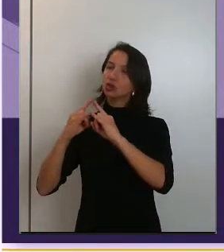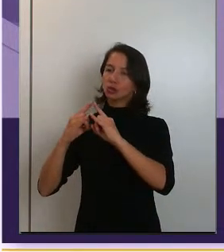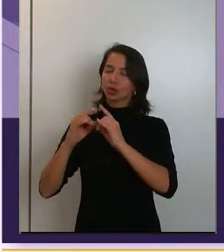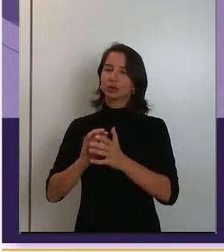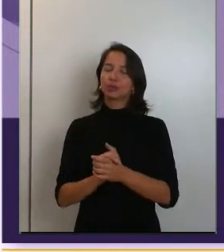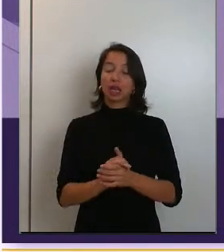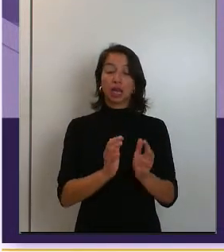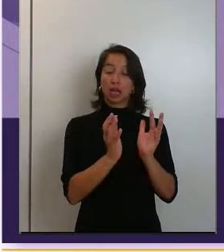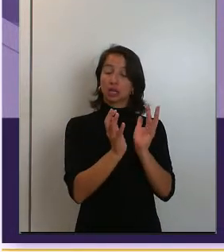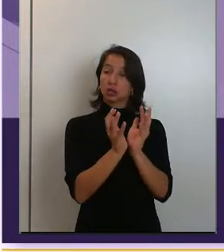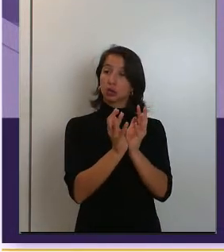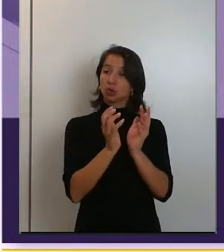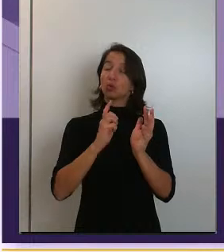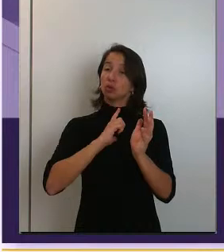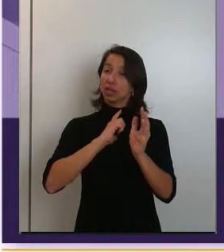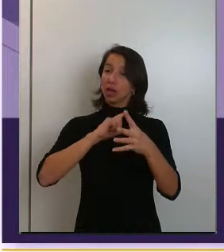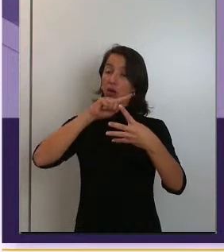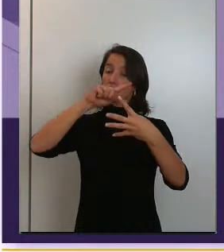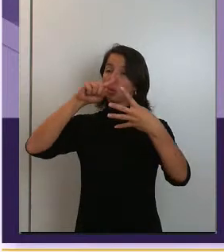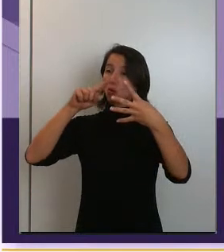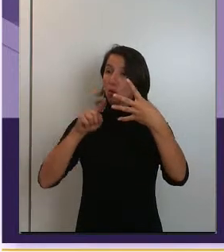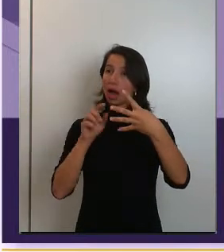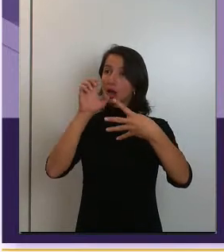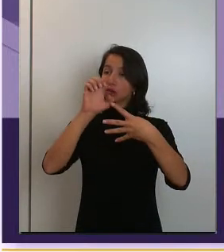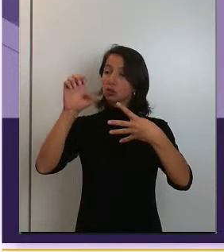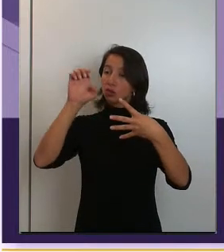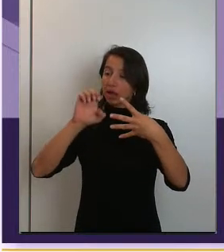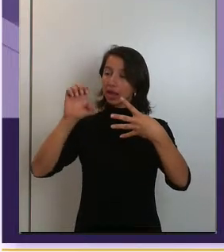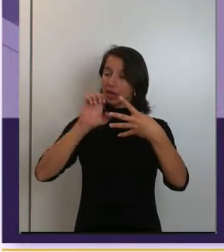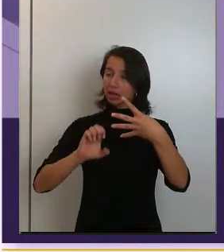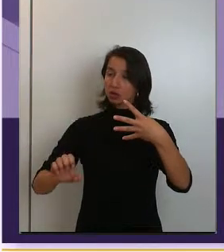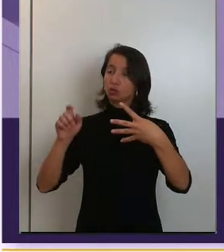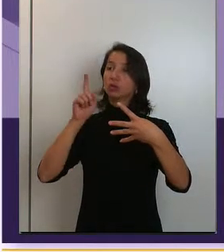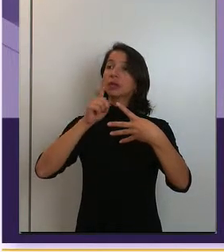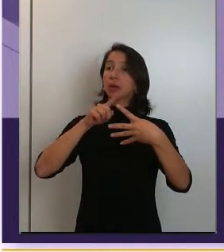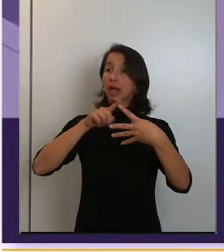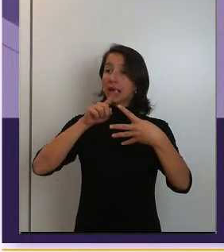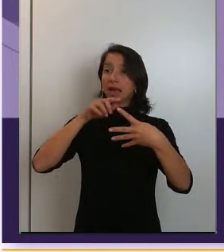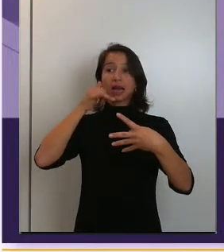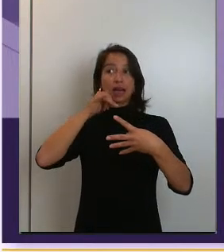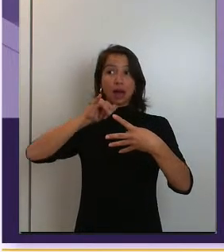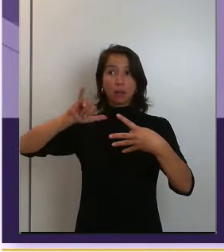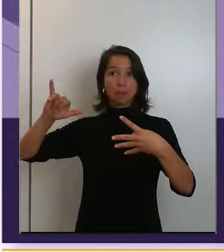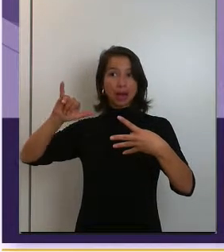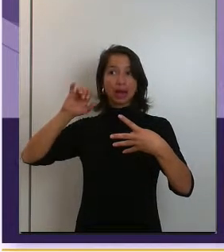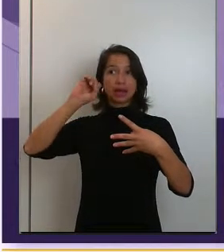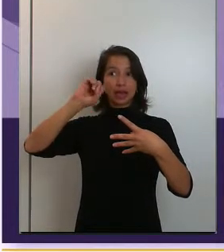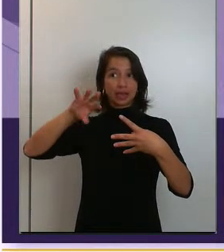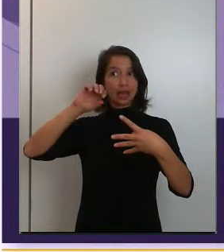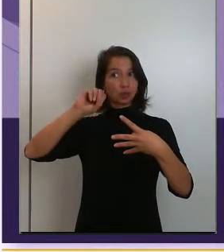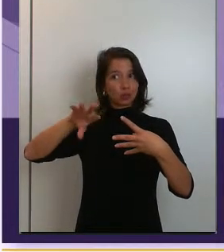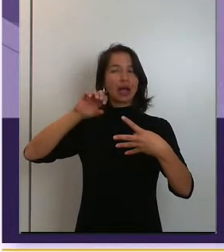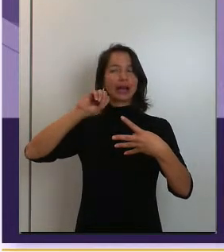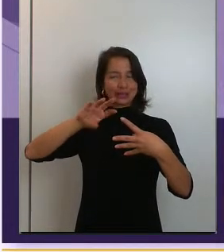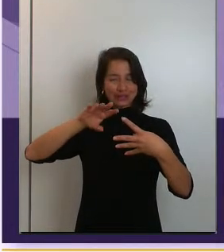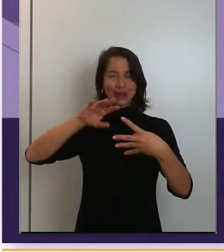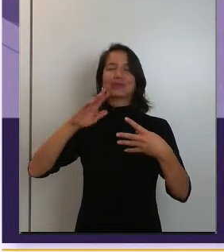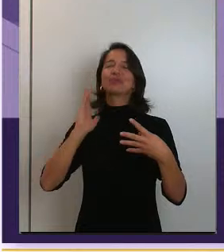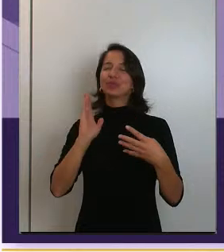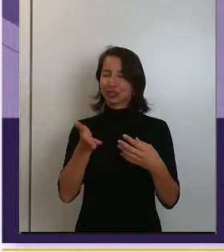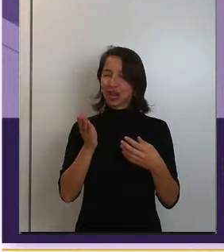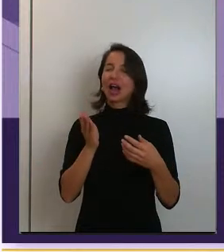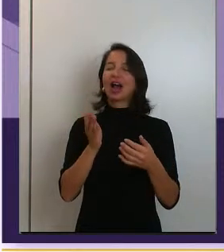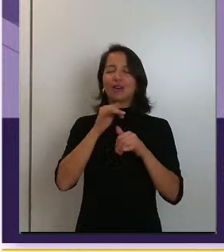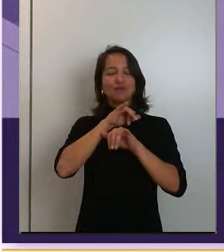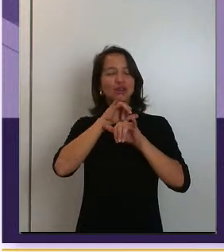eixos temáticos. Um eixo relacionado a campanhas e educação, tanto que foi lançada uma primeira campanha,